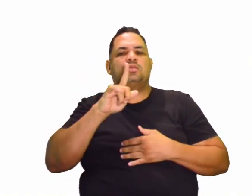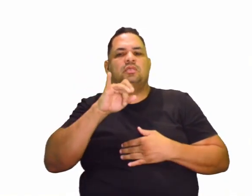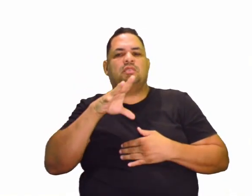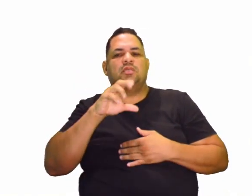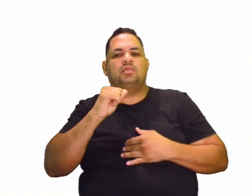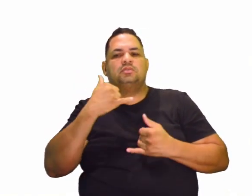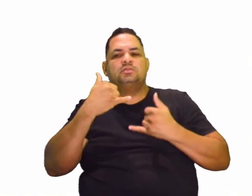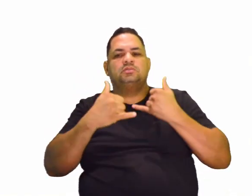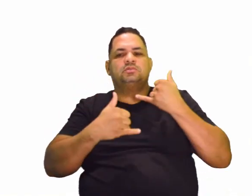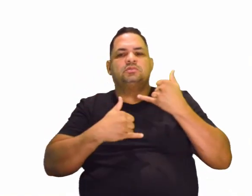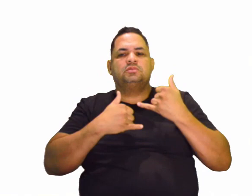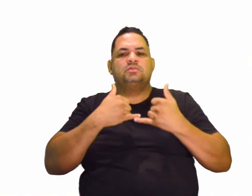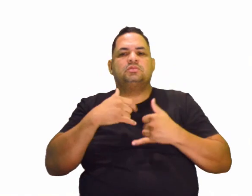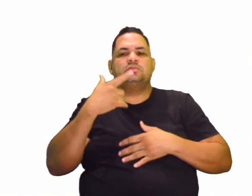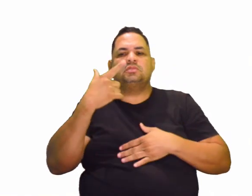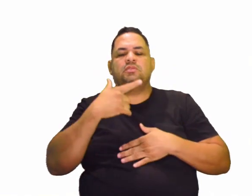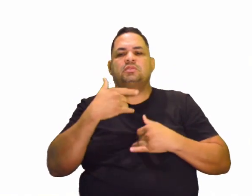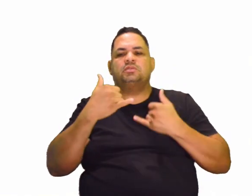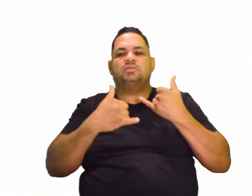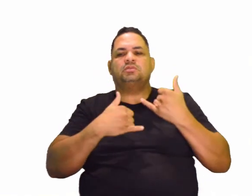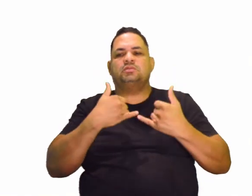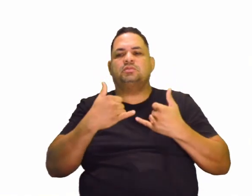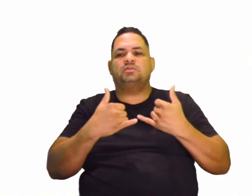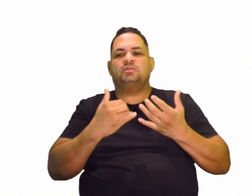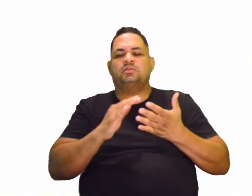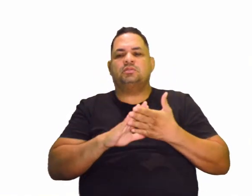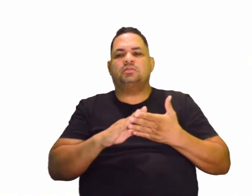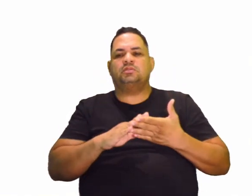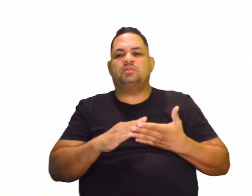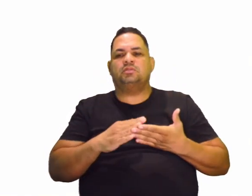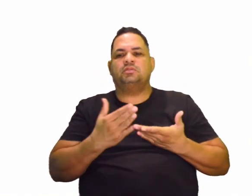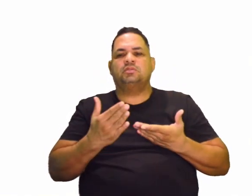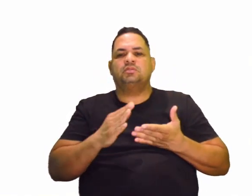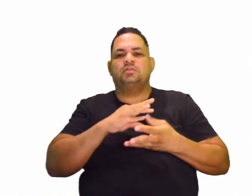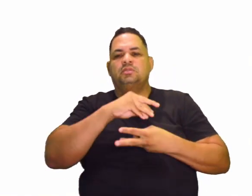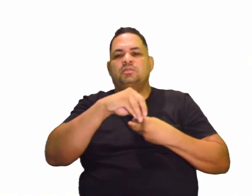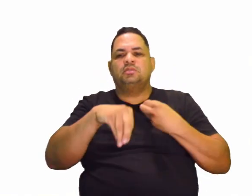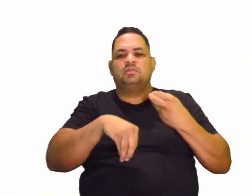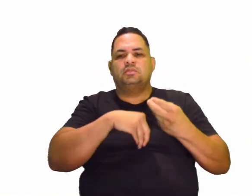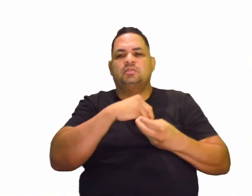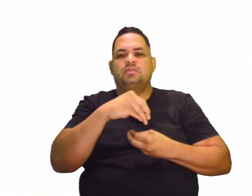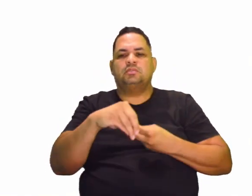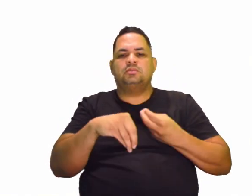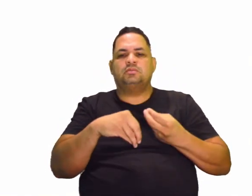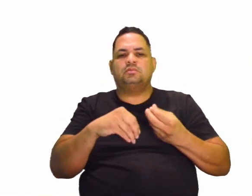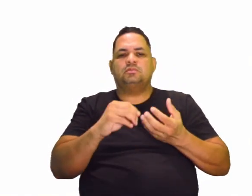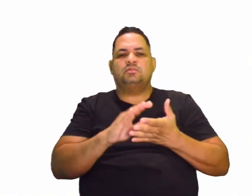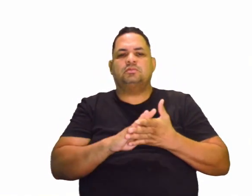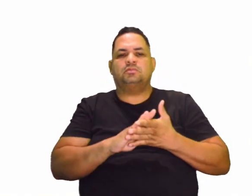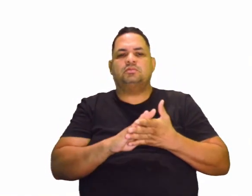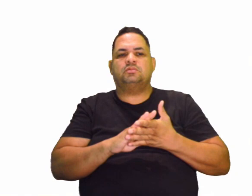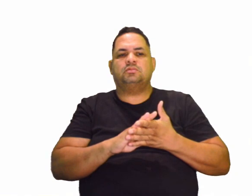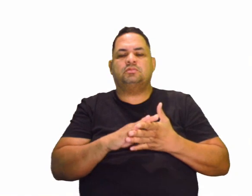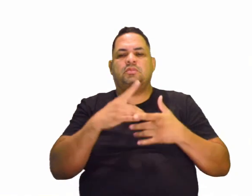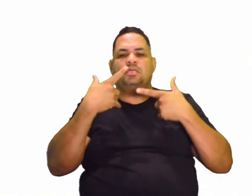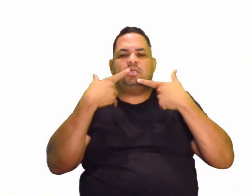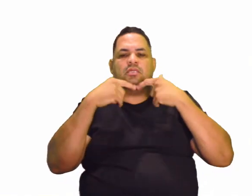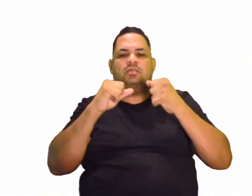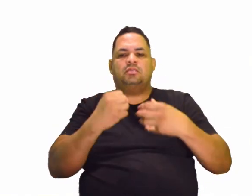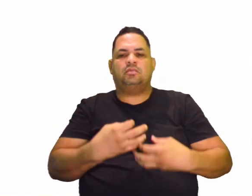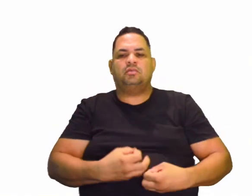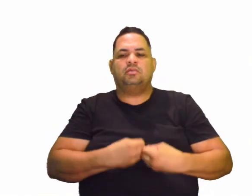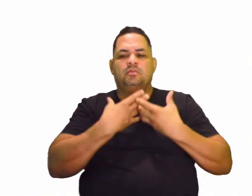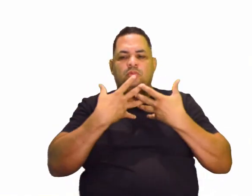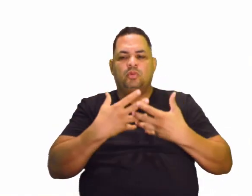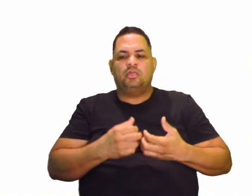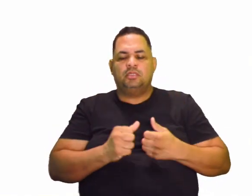então, por trovadores, que é uma mistura, né? Um híbrido, que é a mistura da linguagem poética e a